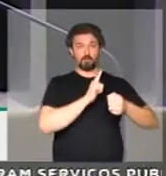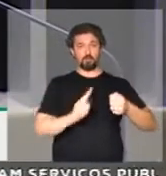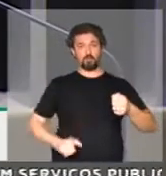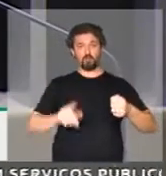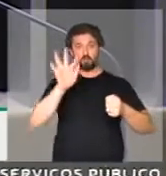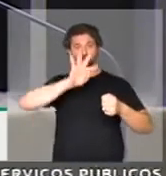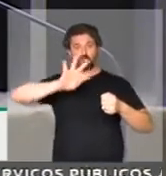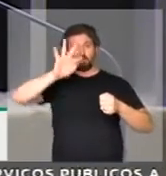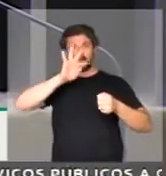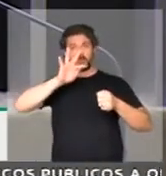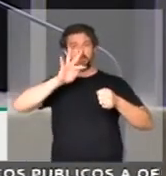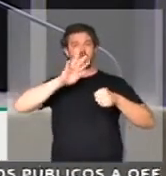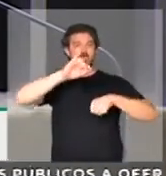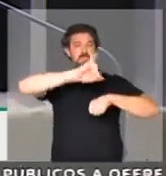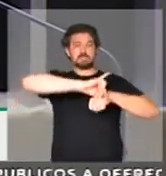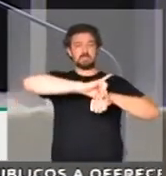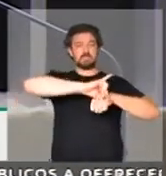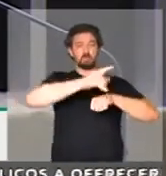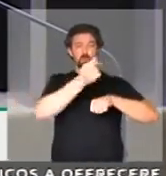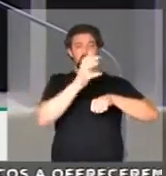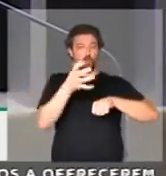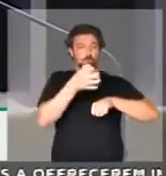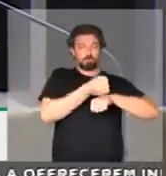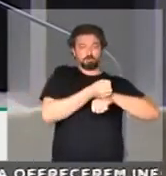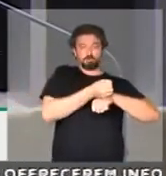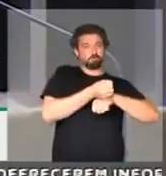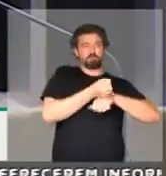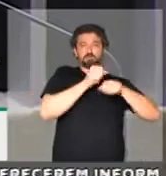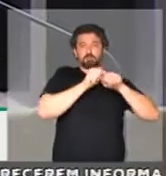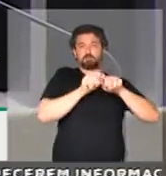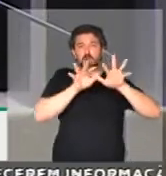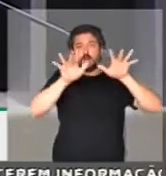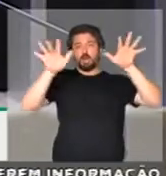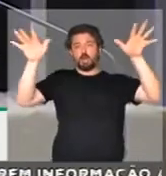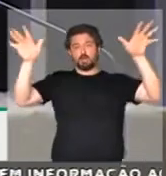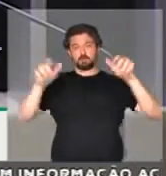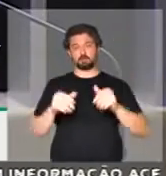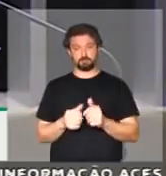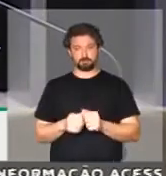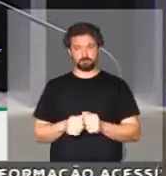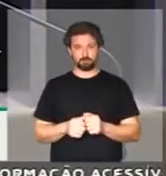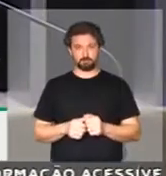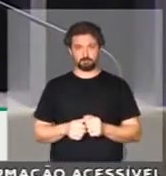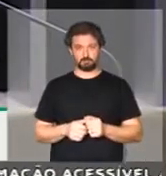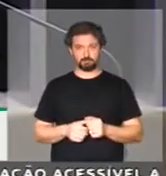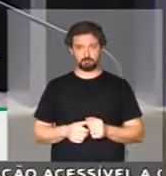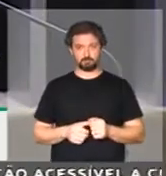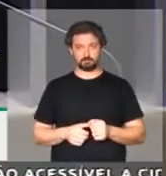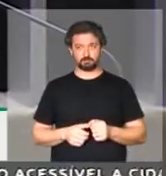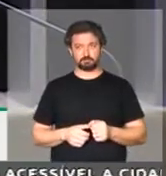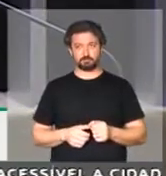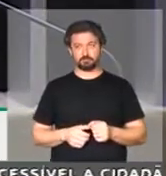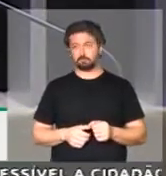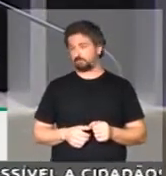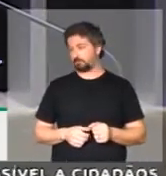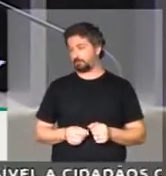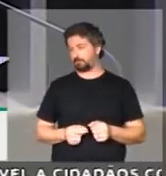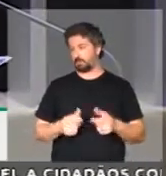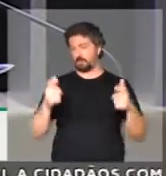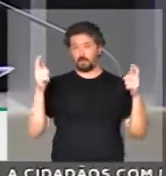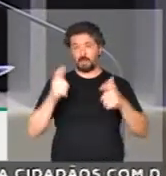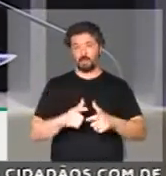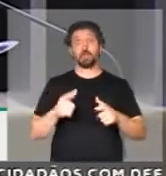e descentralizar os recursos tanto para o Estado como também para os municípios, onde se dará